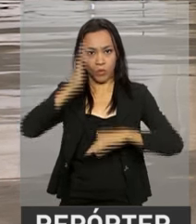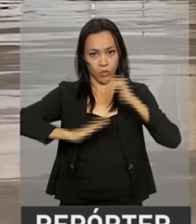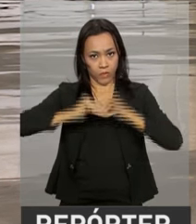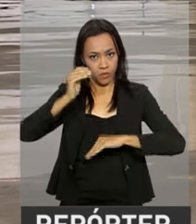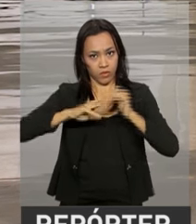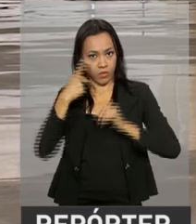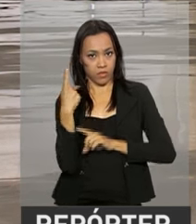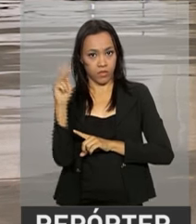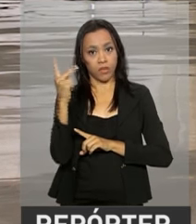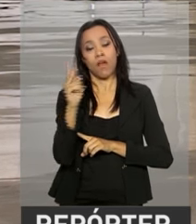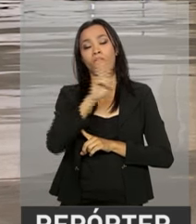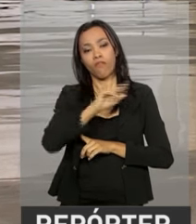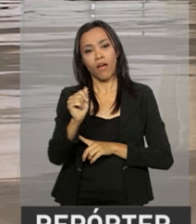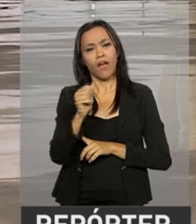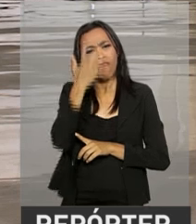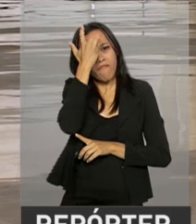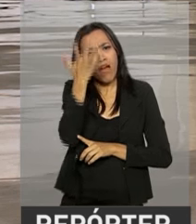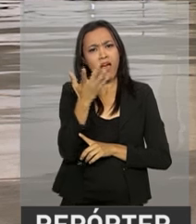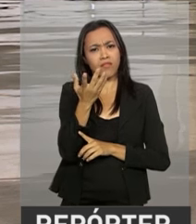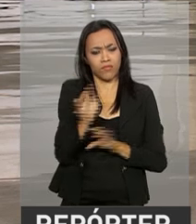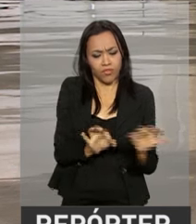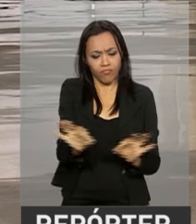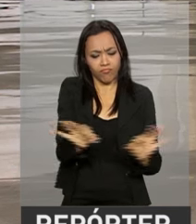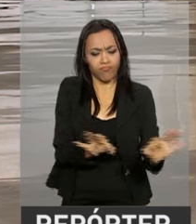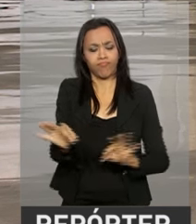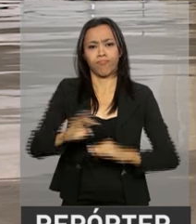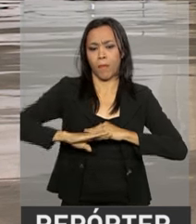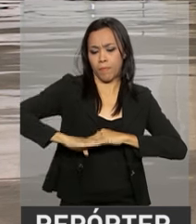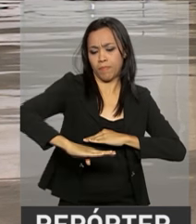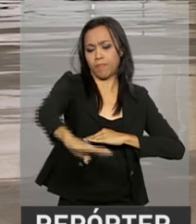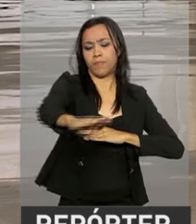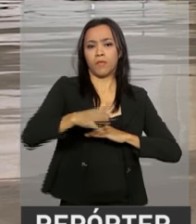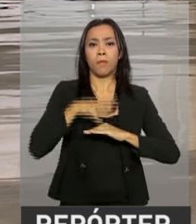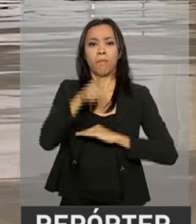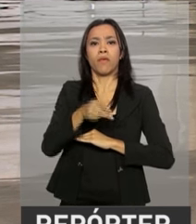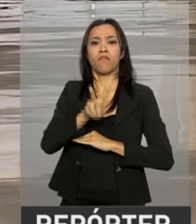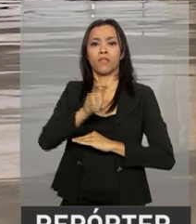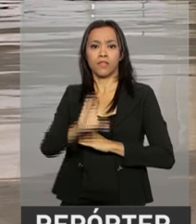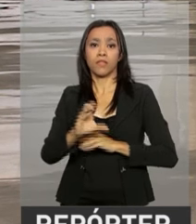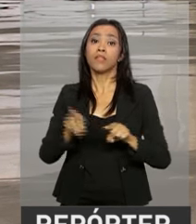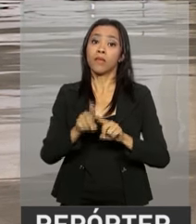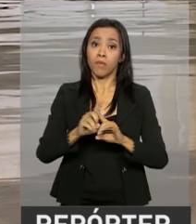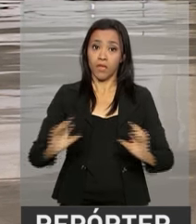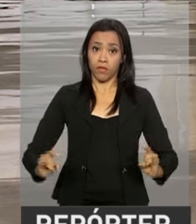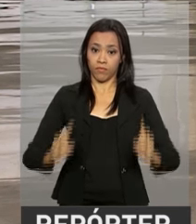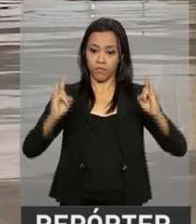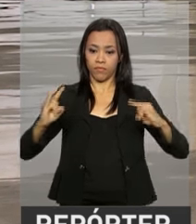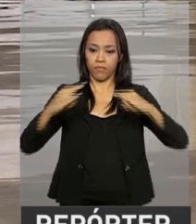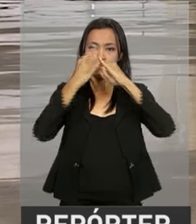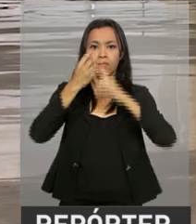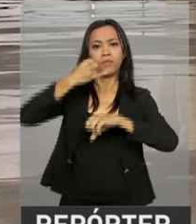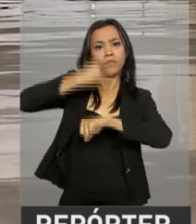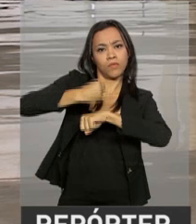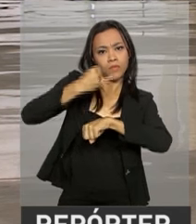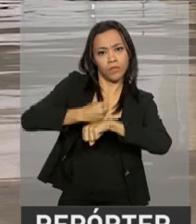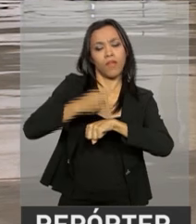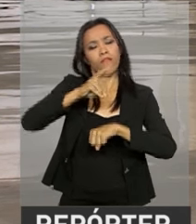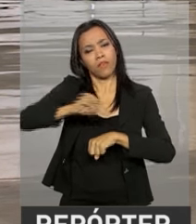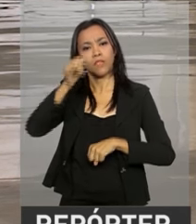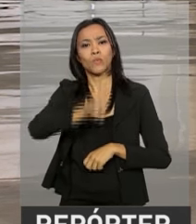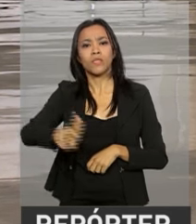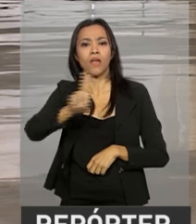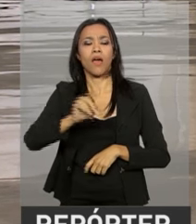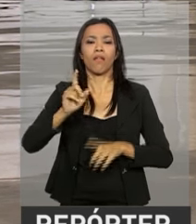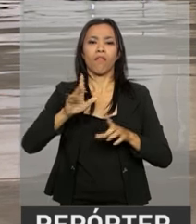Nacional são fáceis de montar e têm piso e cobertura de PVC e estrutura de alumínio. Elas vão ser usadas por famílias